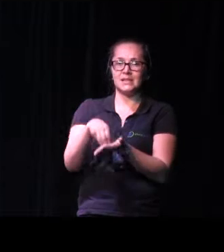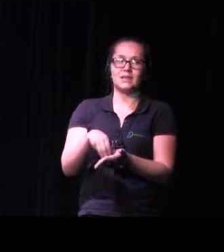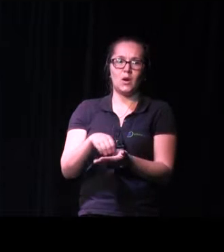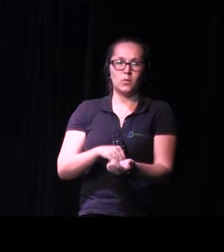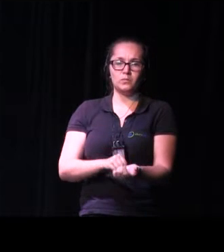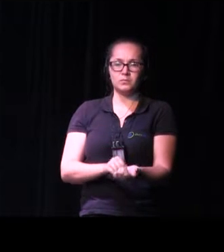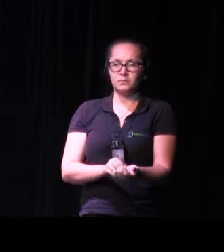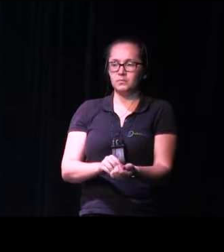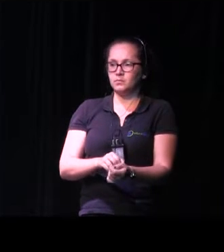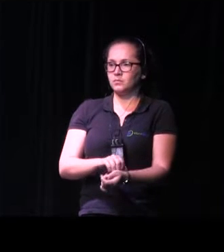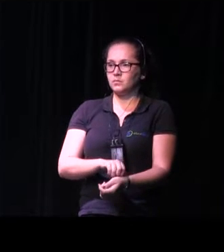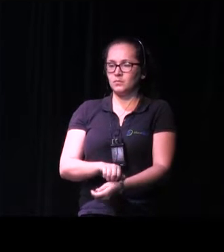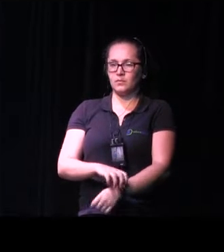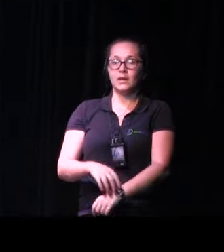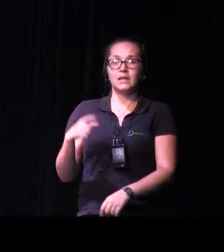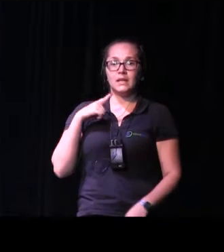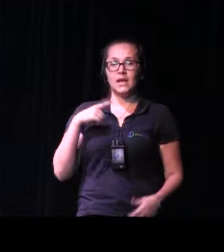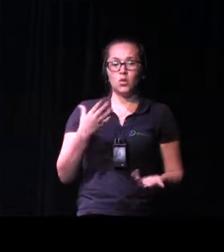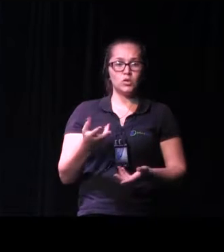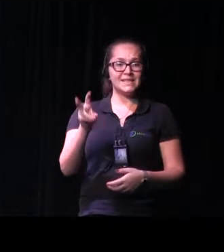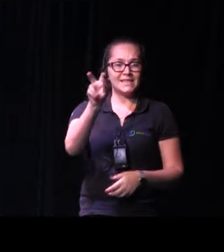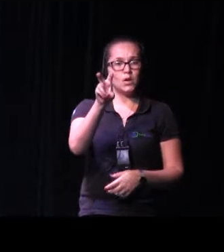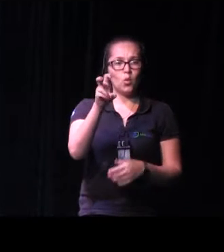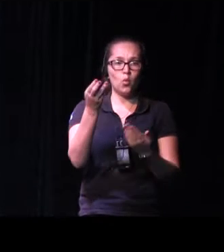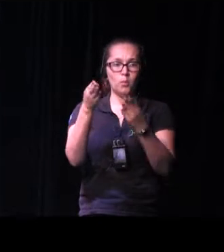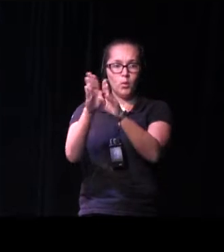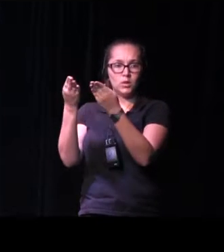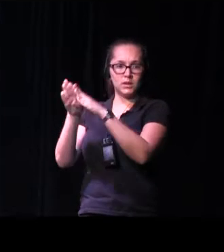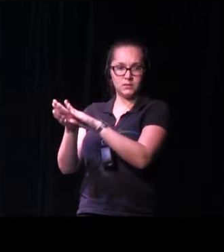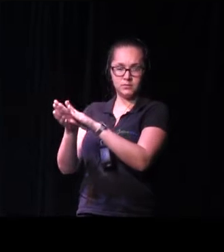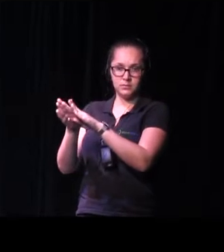porta central. Tem 5 portas,